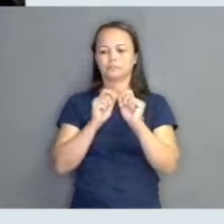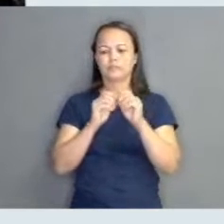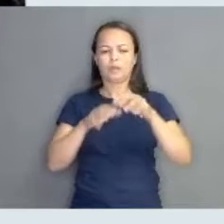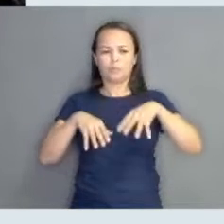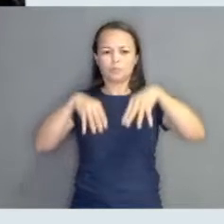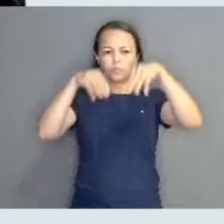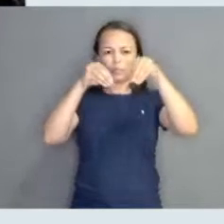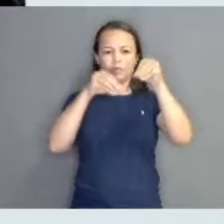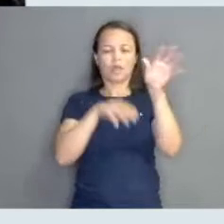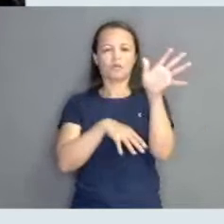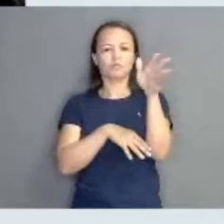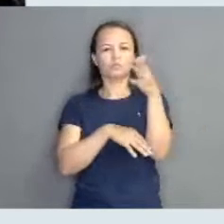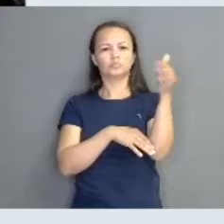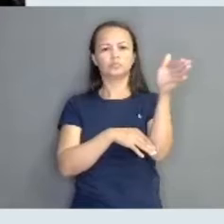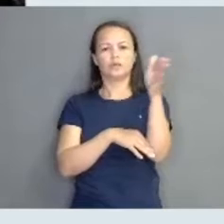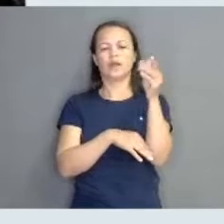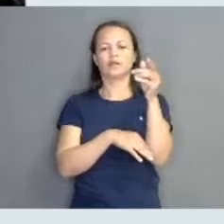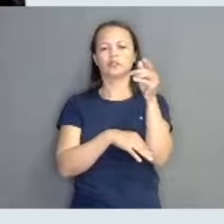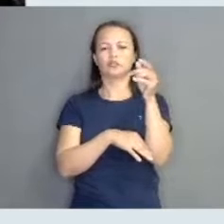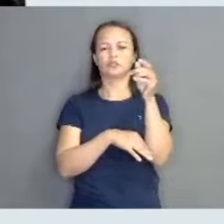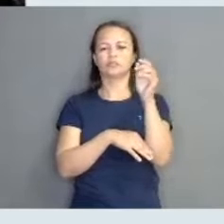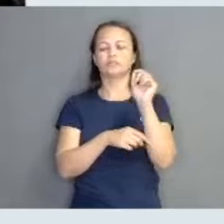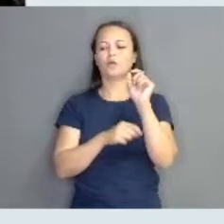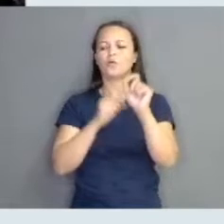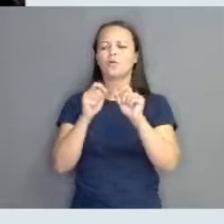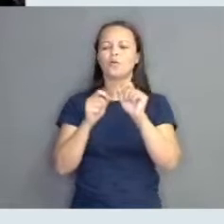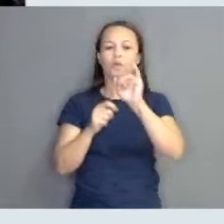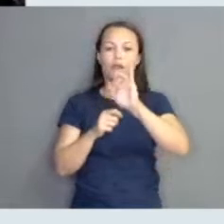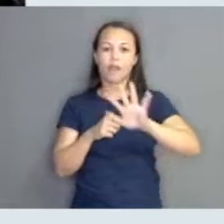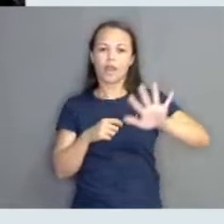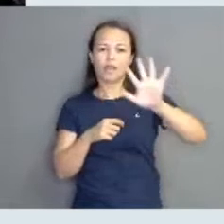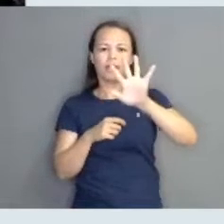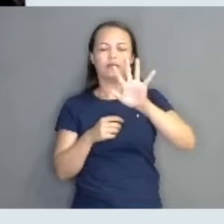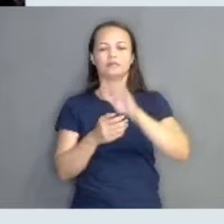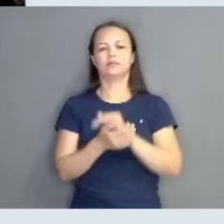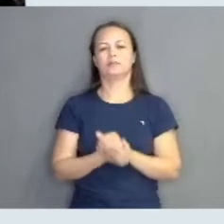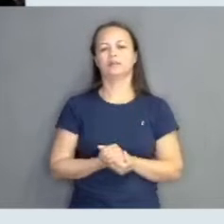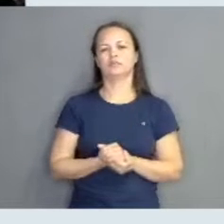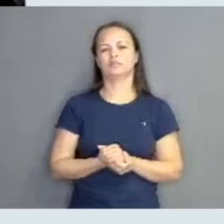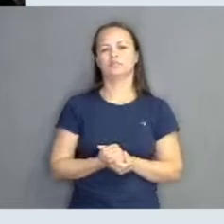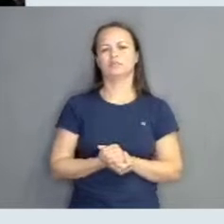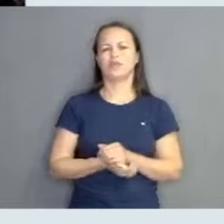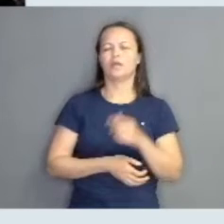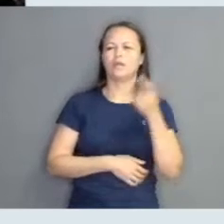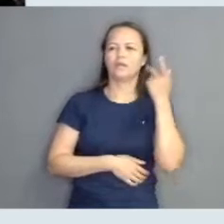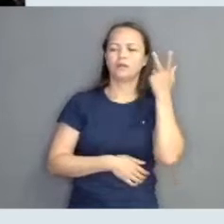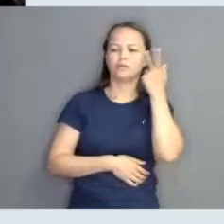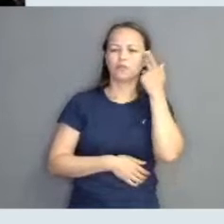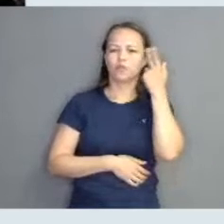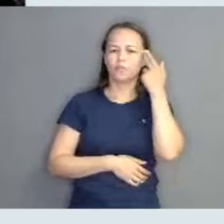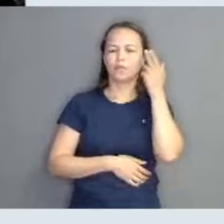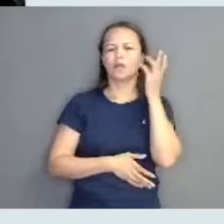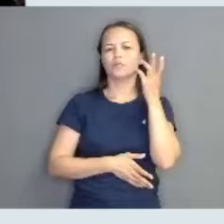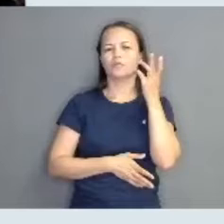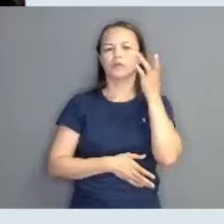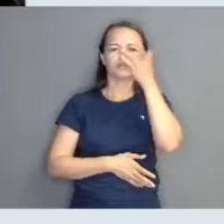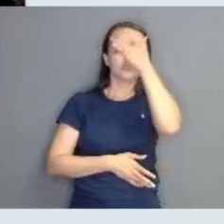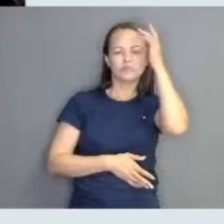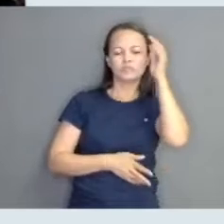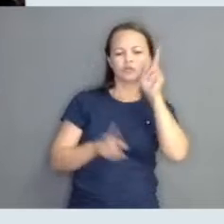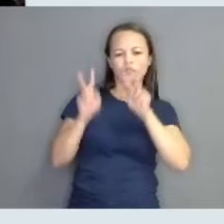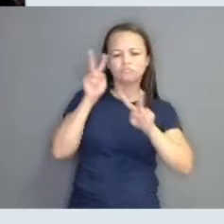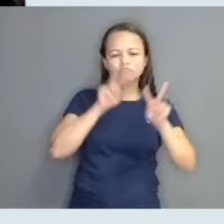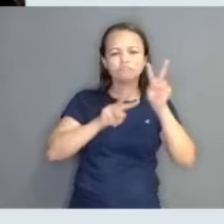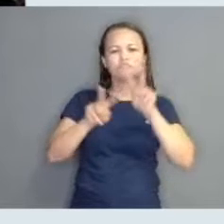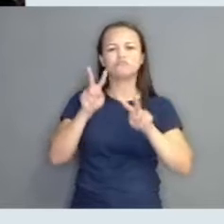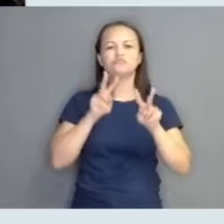Ok, pessoal, veja só. É muito comum o pessoal ver o palácio sendo divulgado